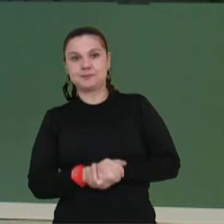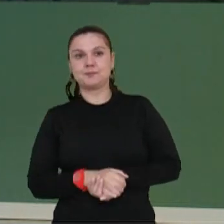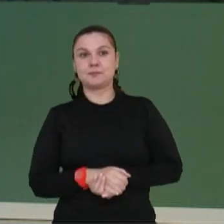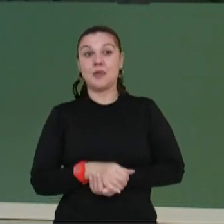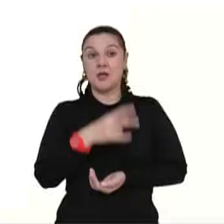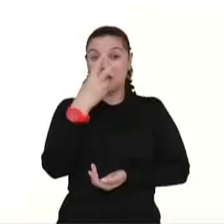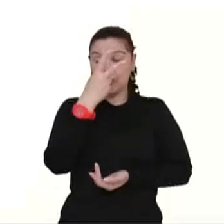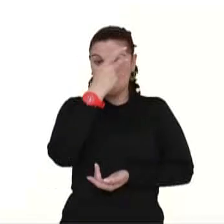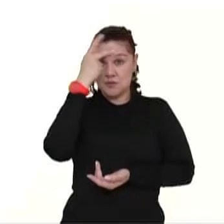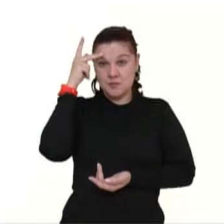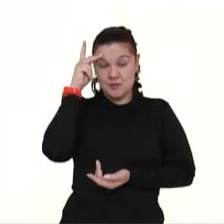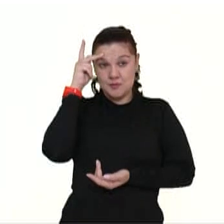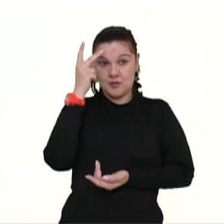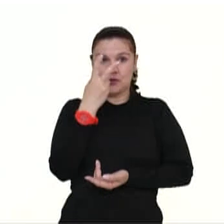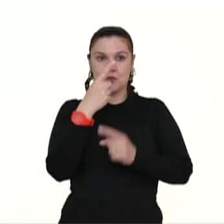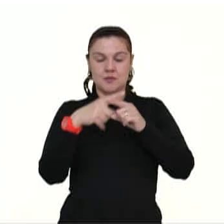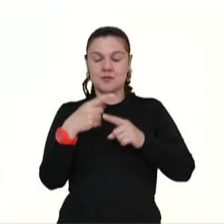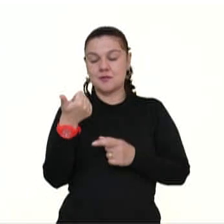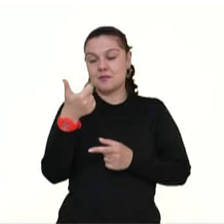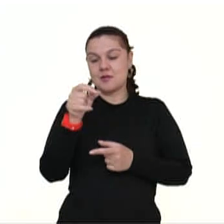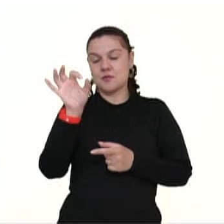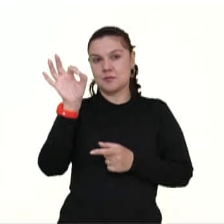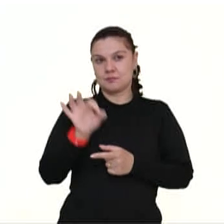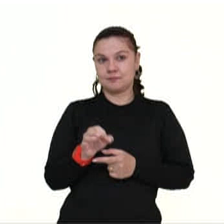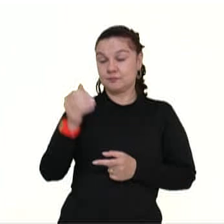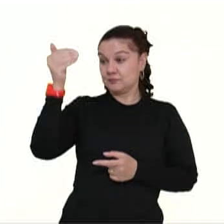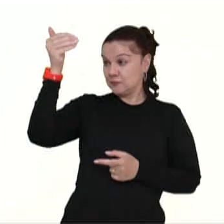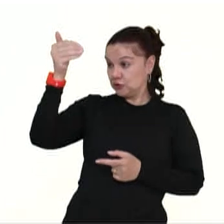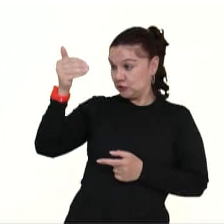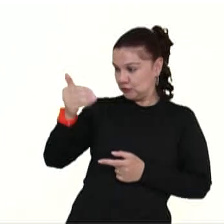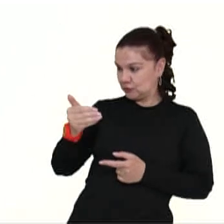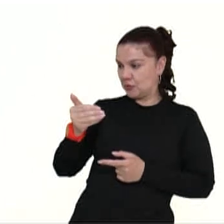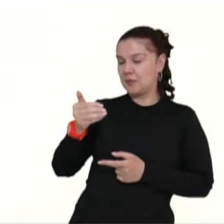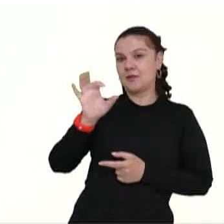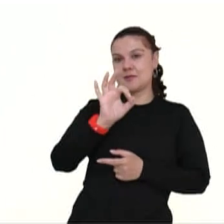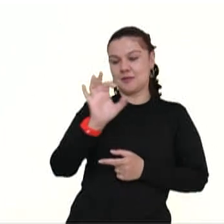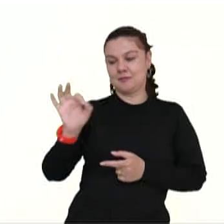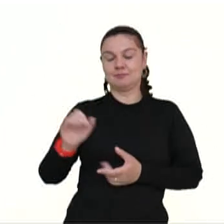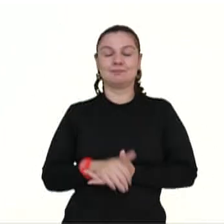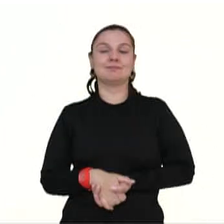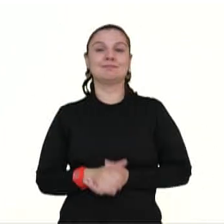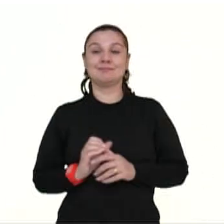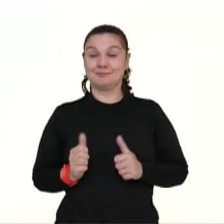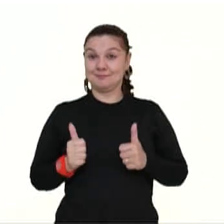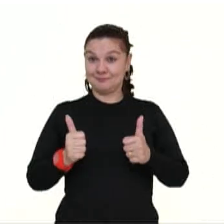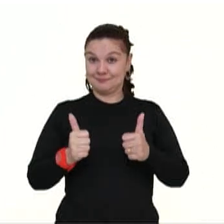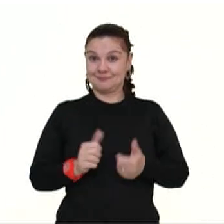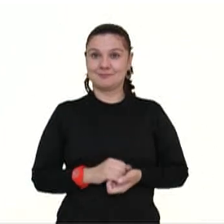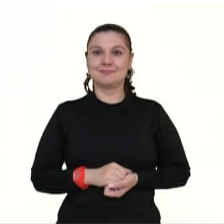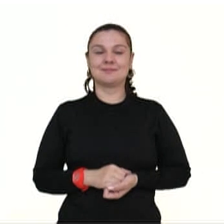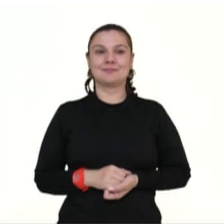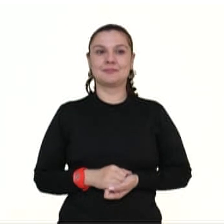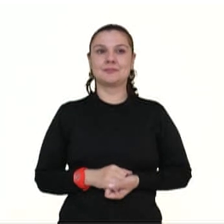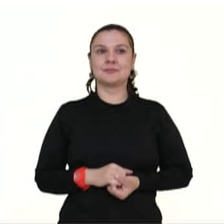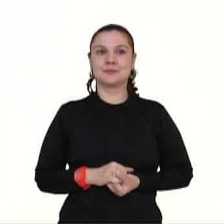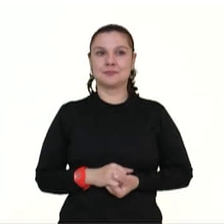E 2 pessoas, 2 vezes 5, 10%. Somando tudo, fecha os 100%. Beleza?